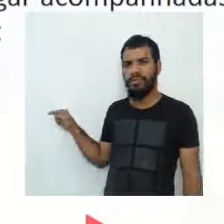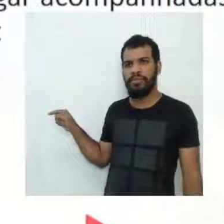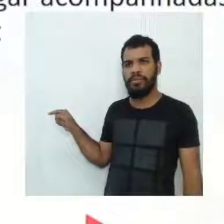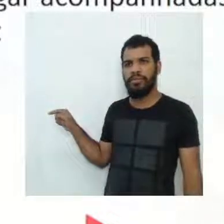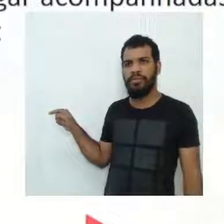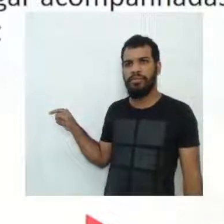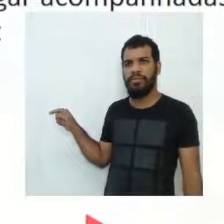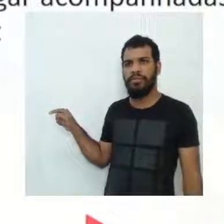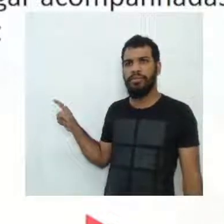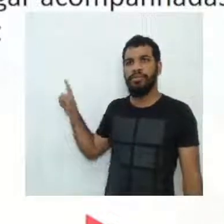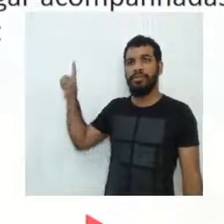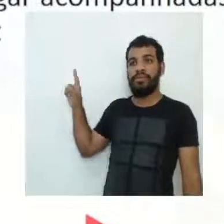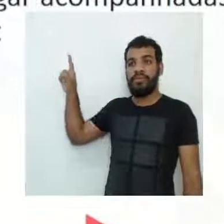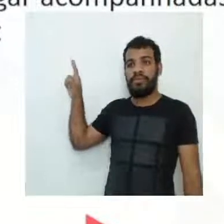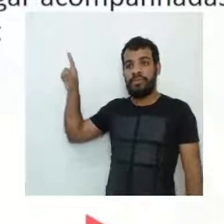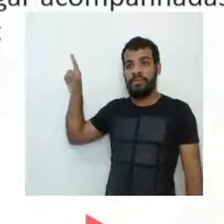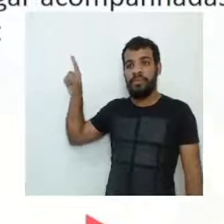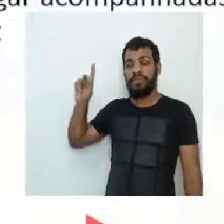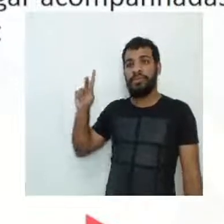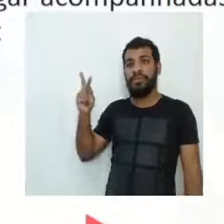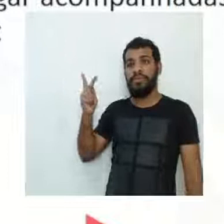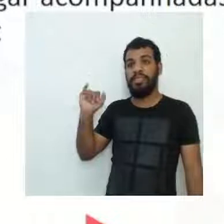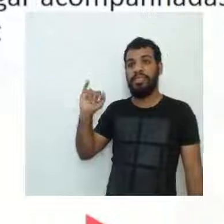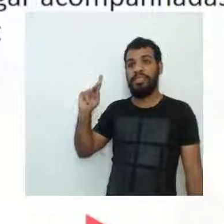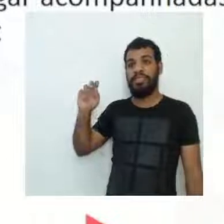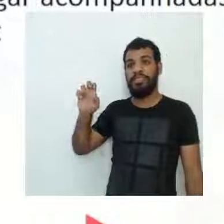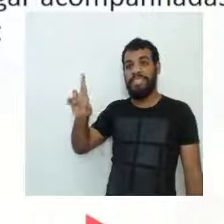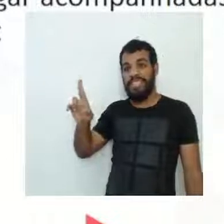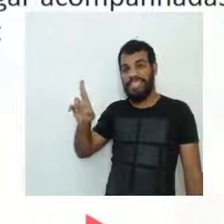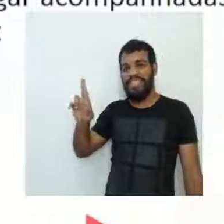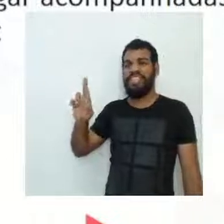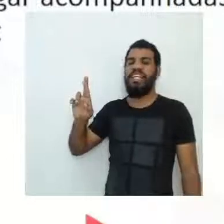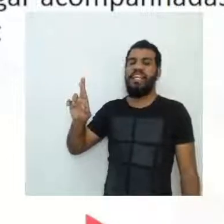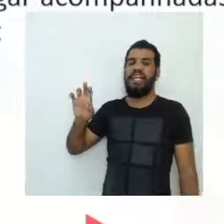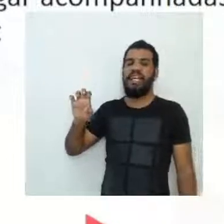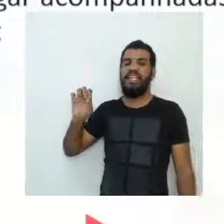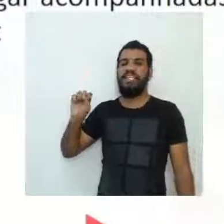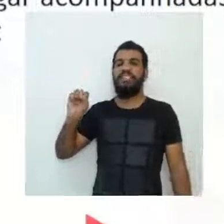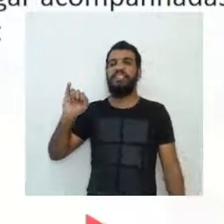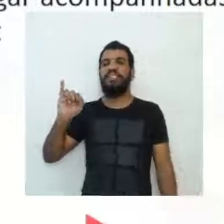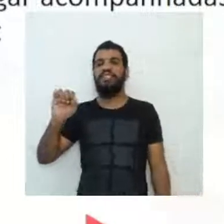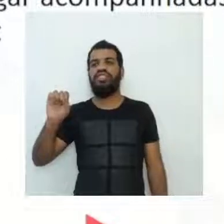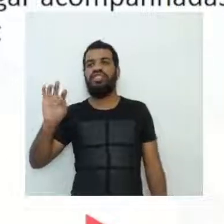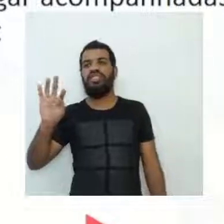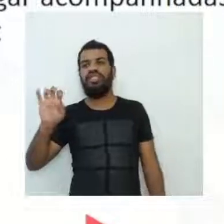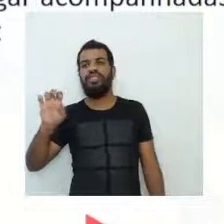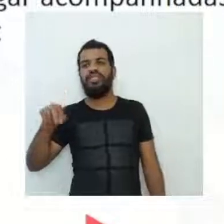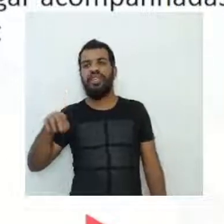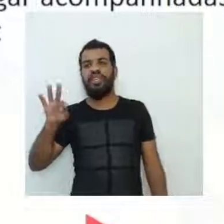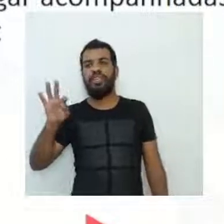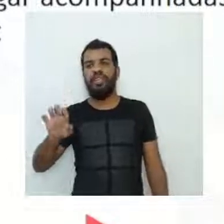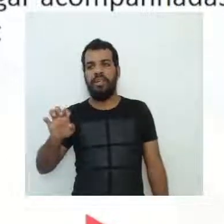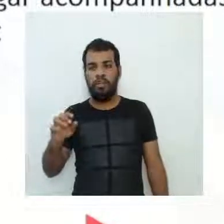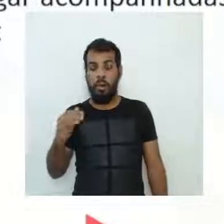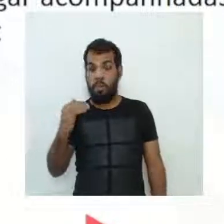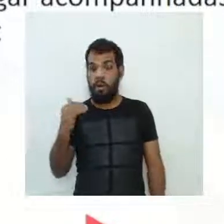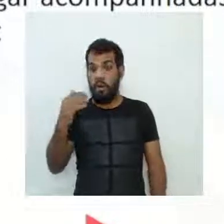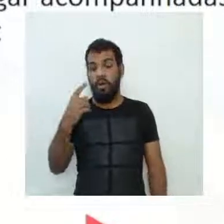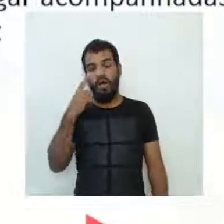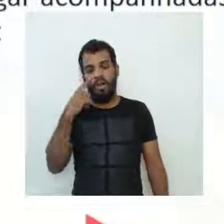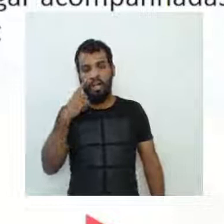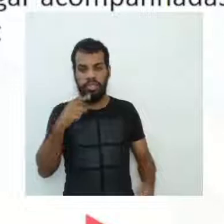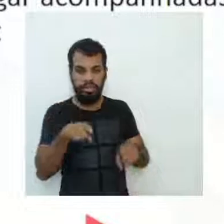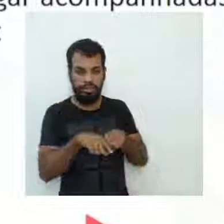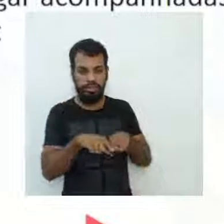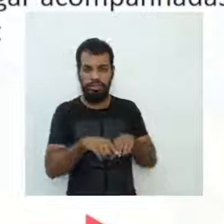superrealista, interregional. A gente permanece com o uso do hífen, tá? Nas palavras em que os prefixos terminam em